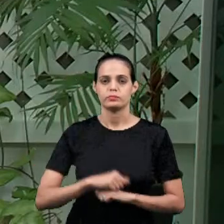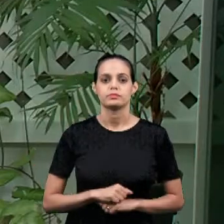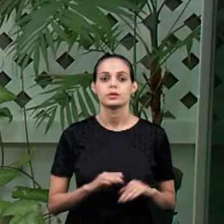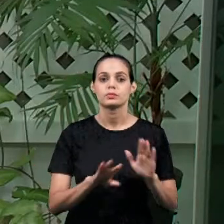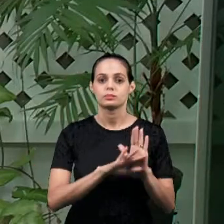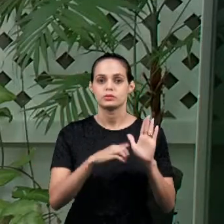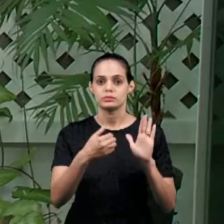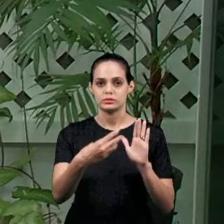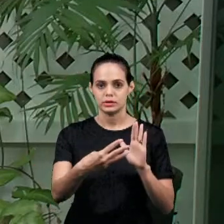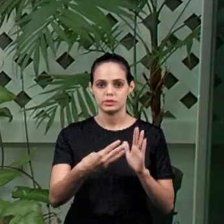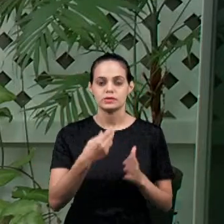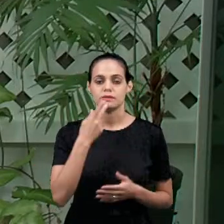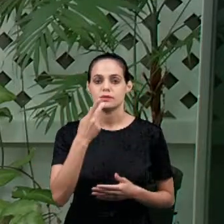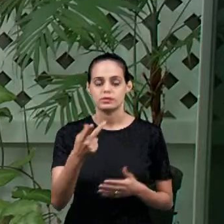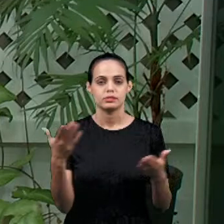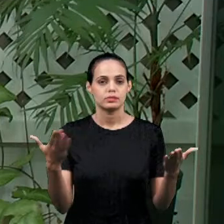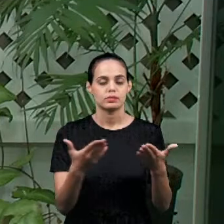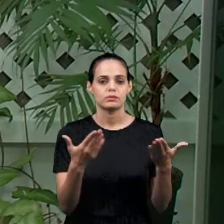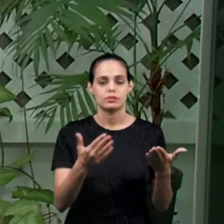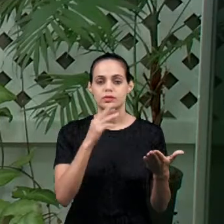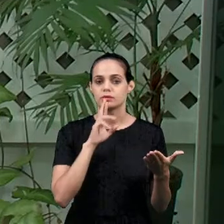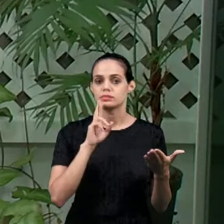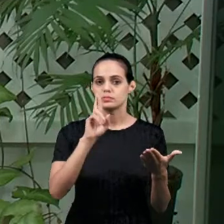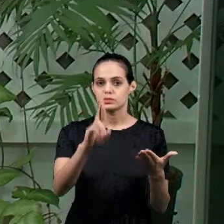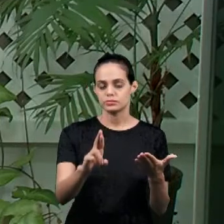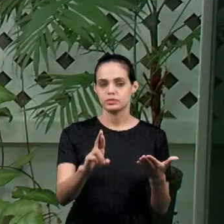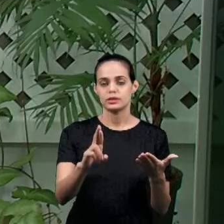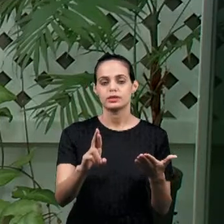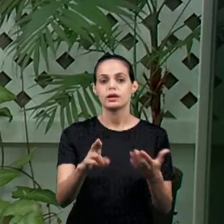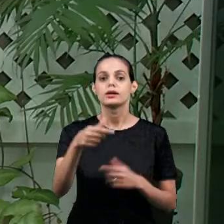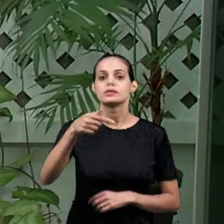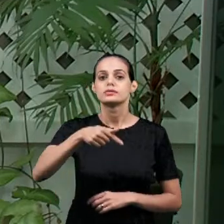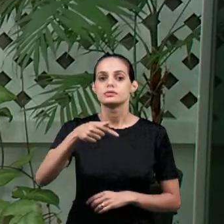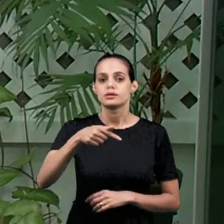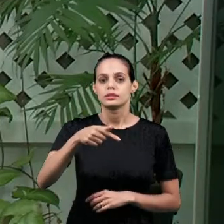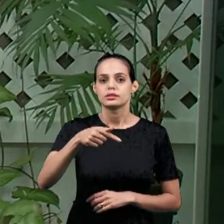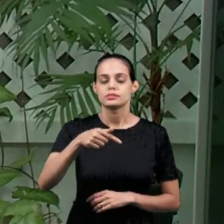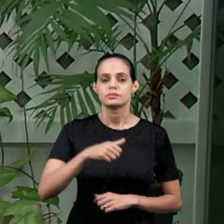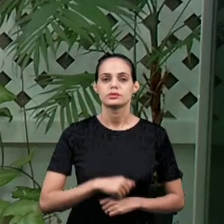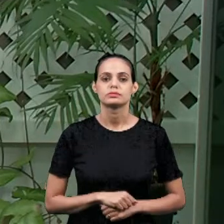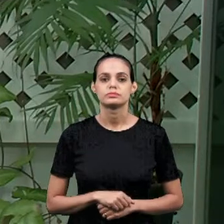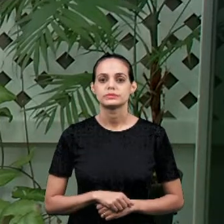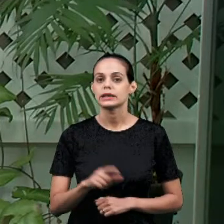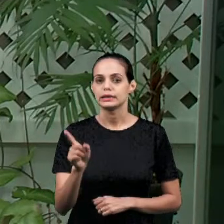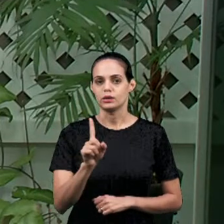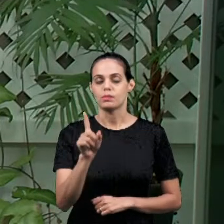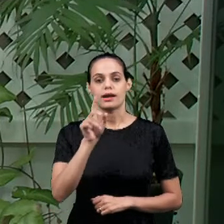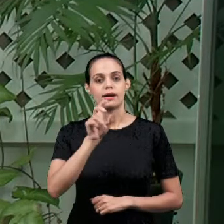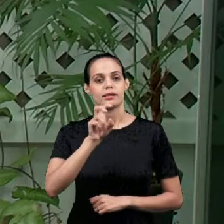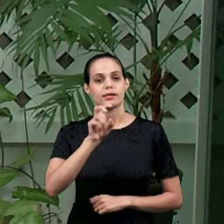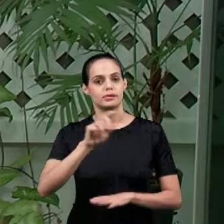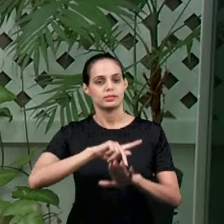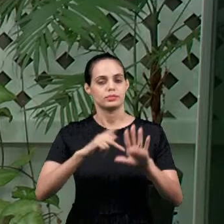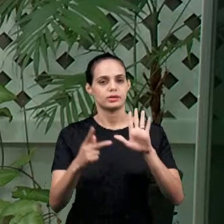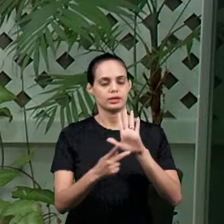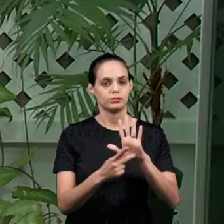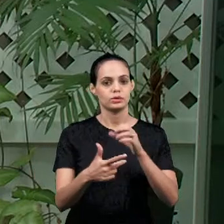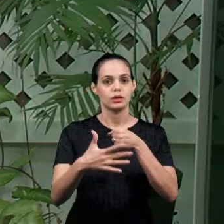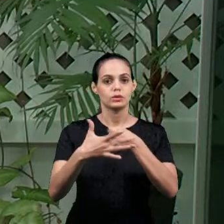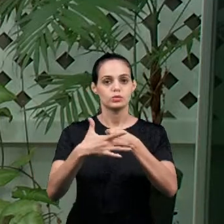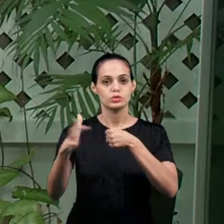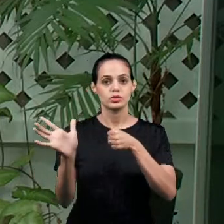que essa parábola, que é a 7ª, aliás, a 5ª parábola, que é do tesouro